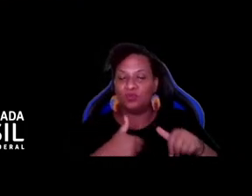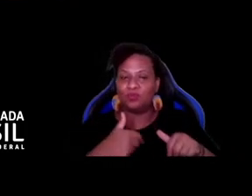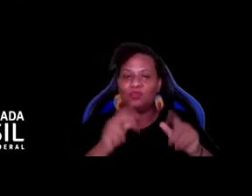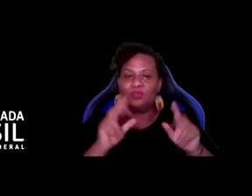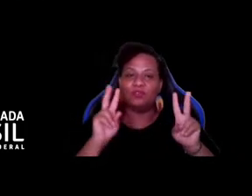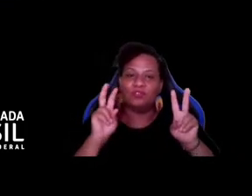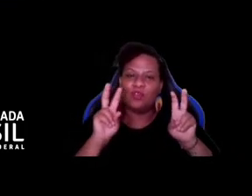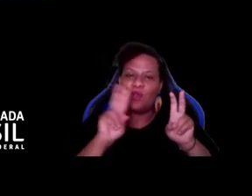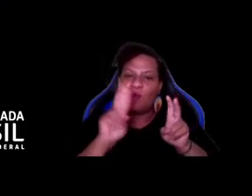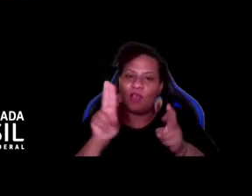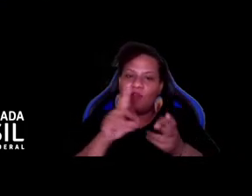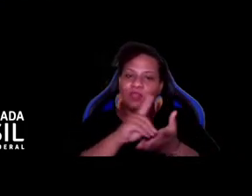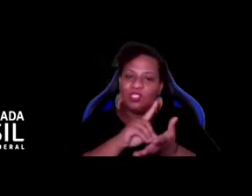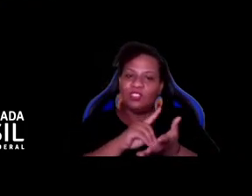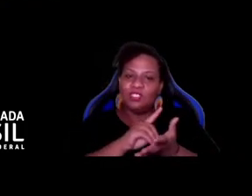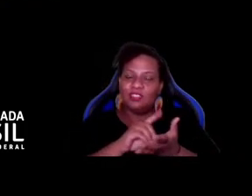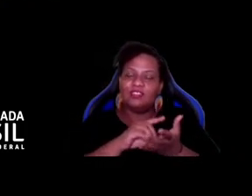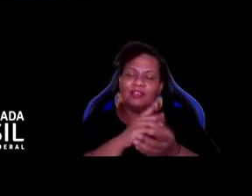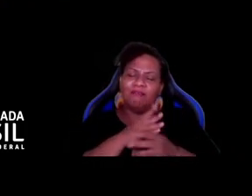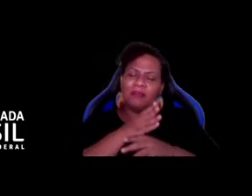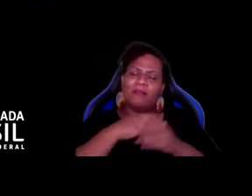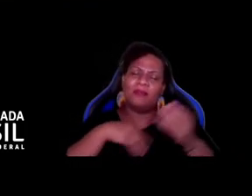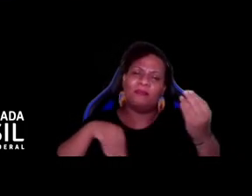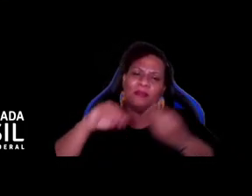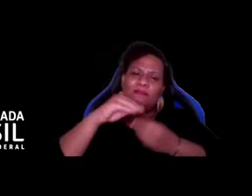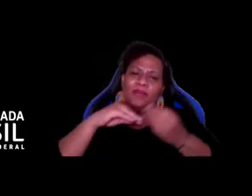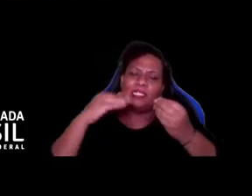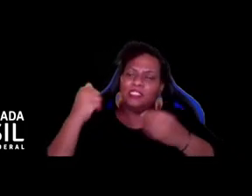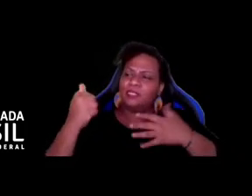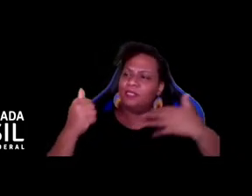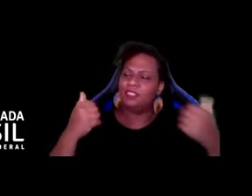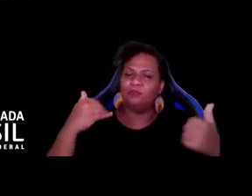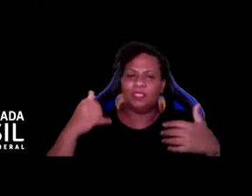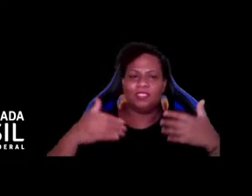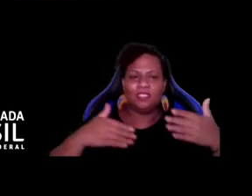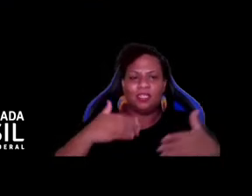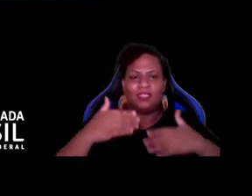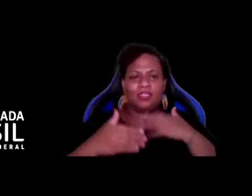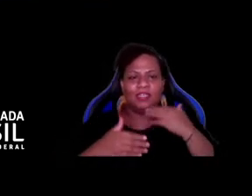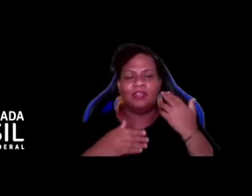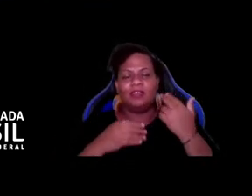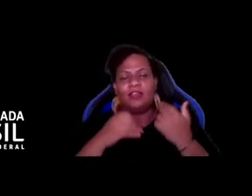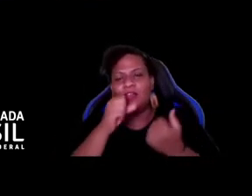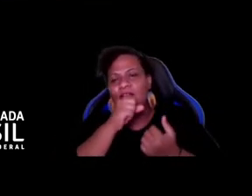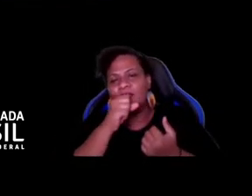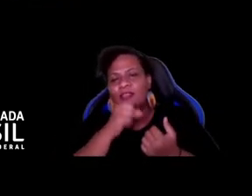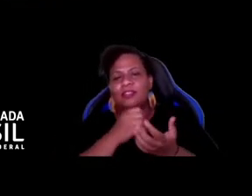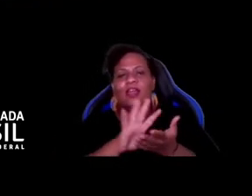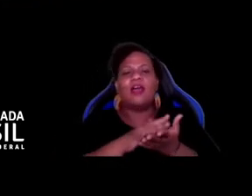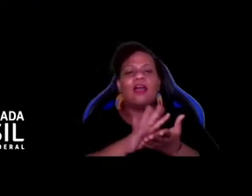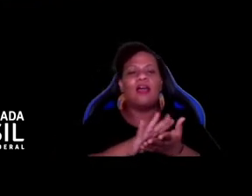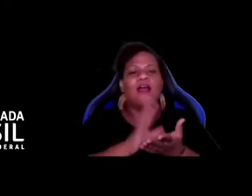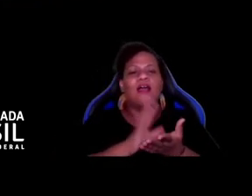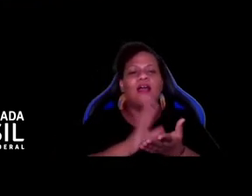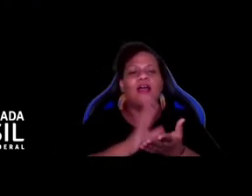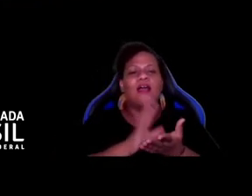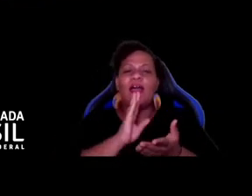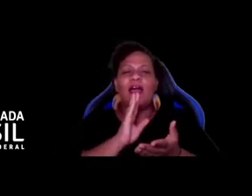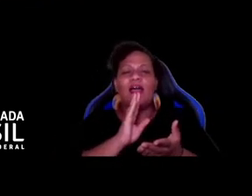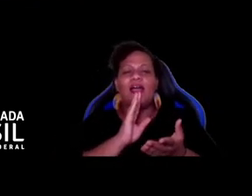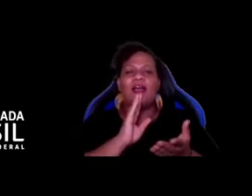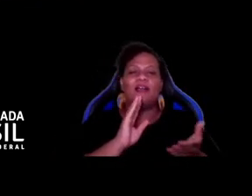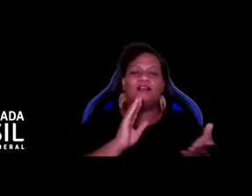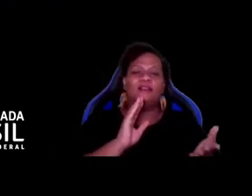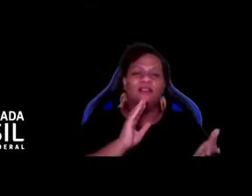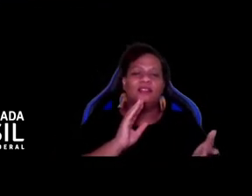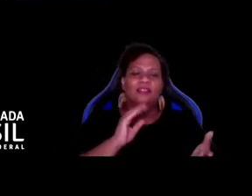E aí foi rodando, né, foi uma coisa vai puxando a outra, você tocar no barzinho, né? Tem um colega que tem uma